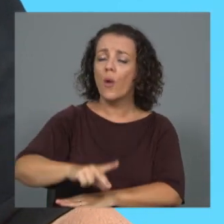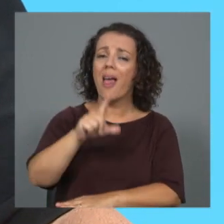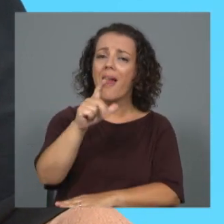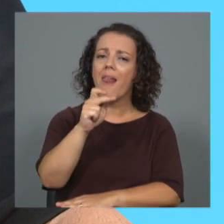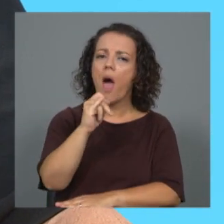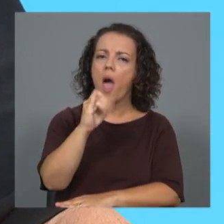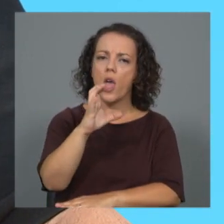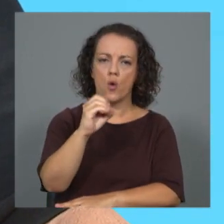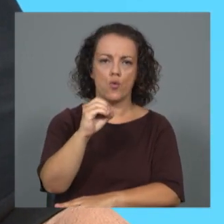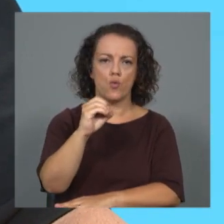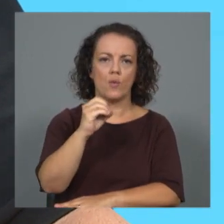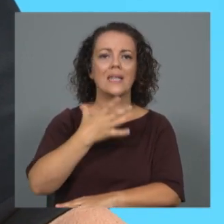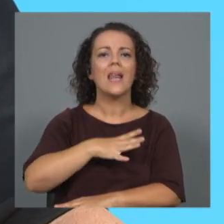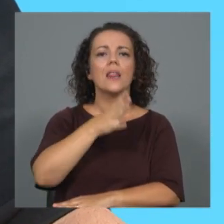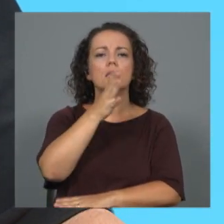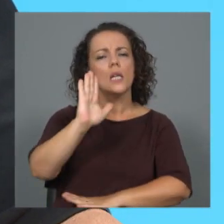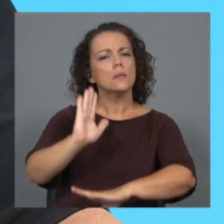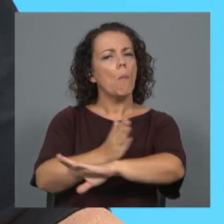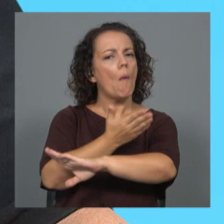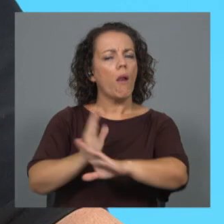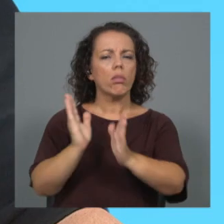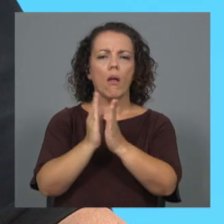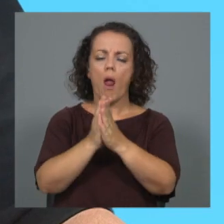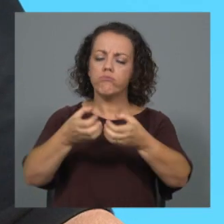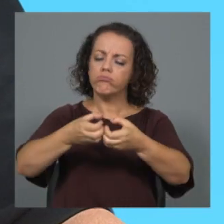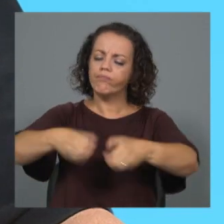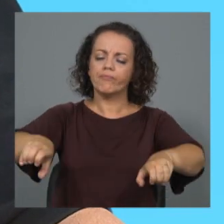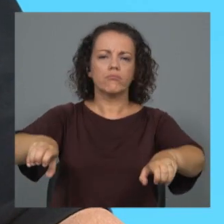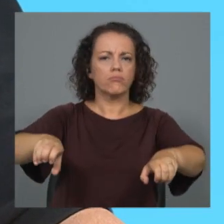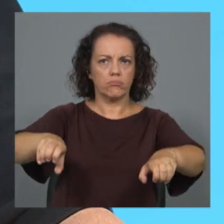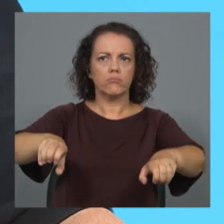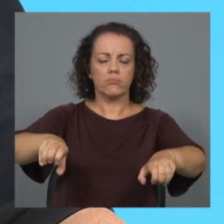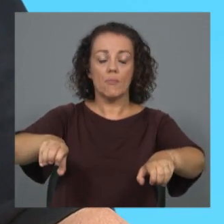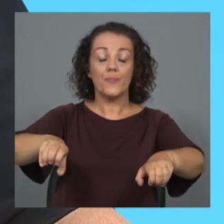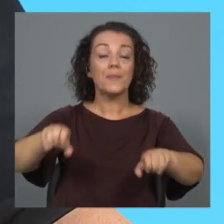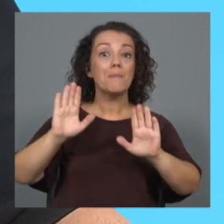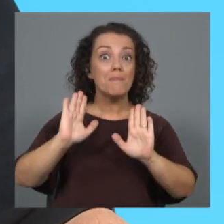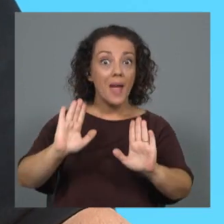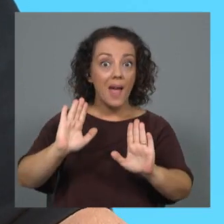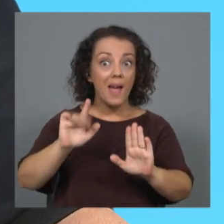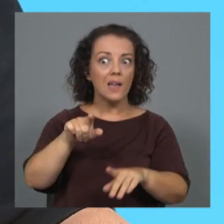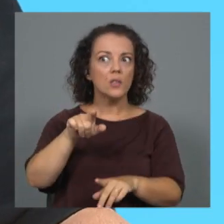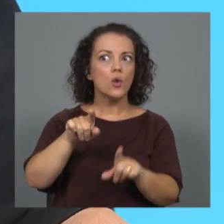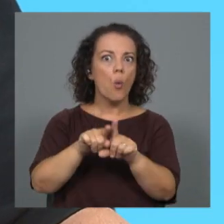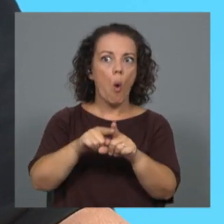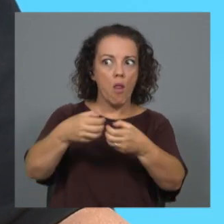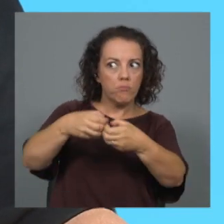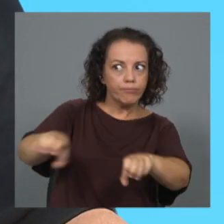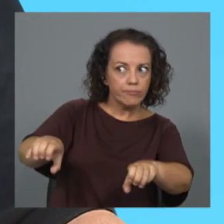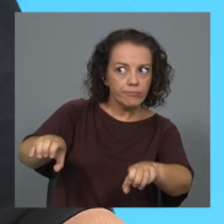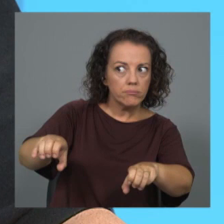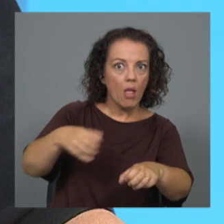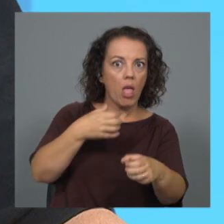é confessional, é laico. Mas isso não significa que não tenha que ter presente e